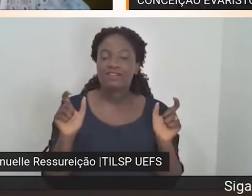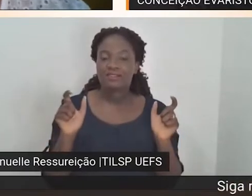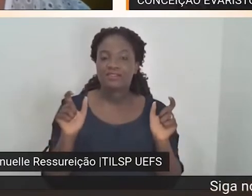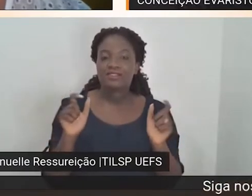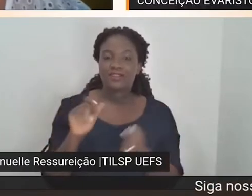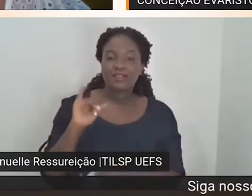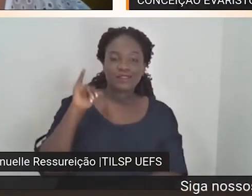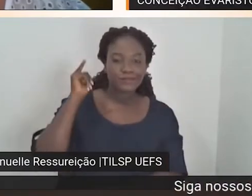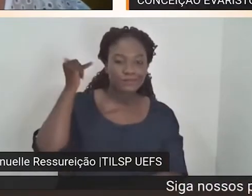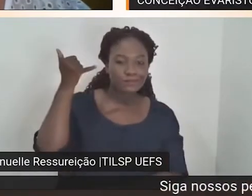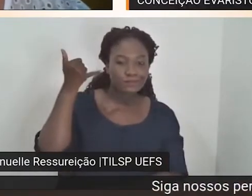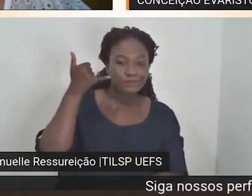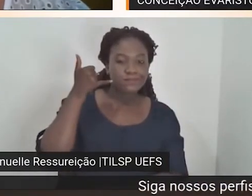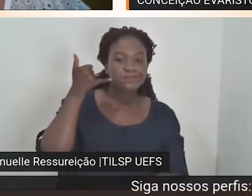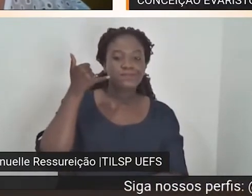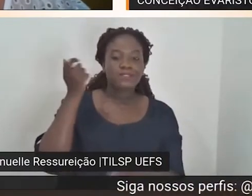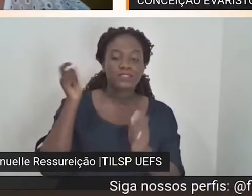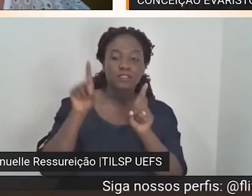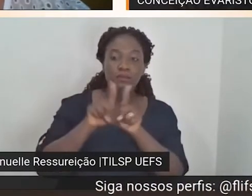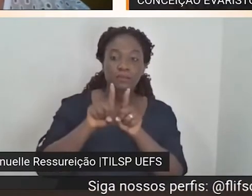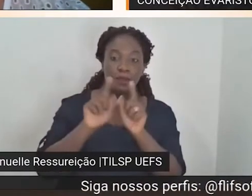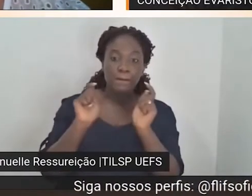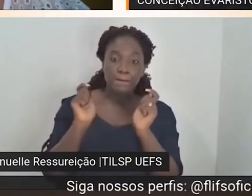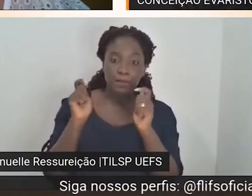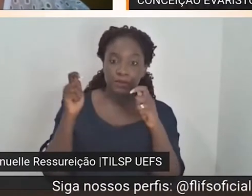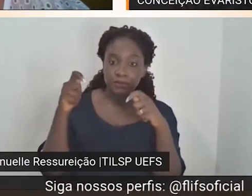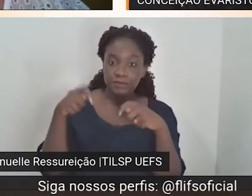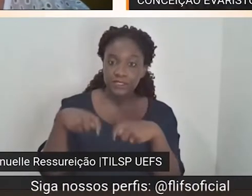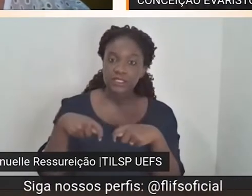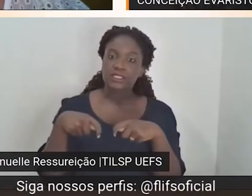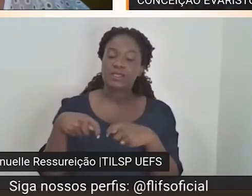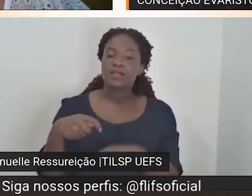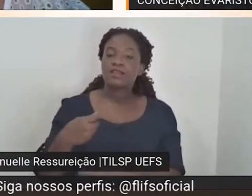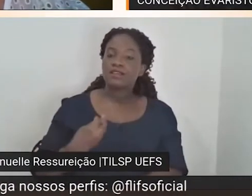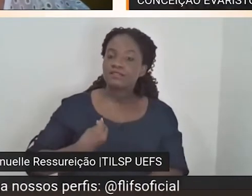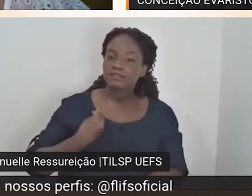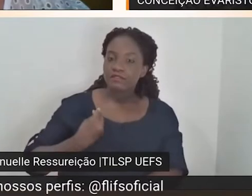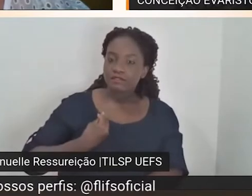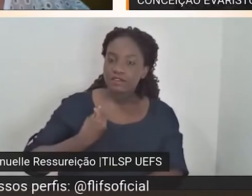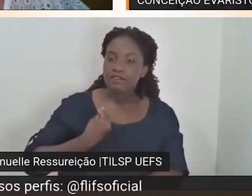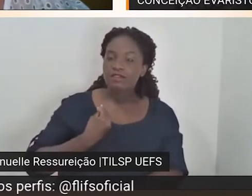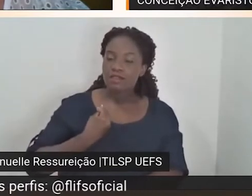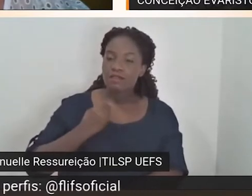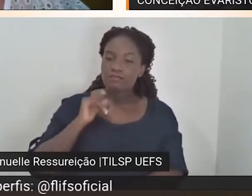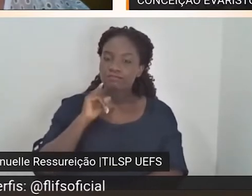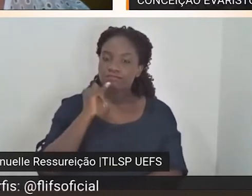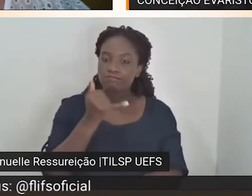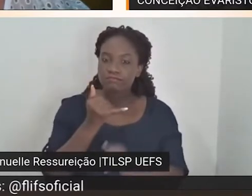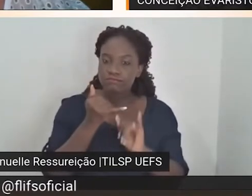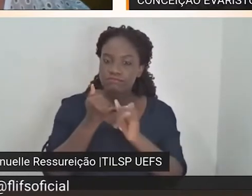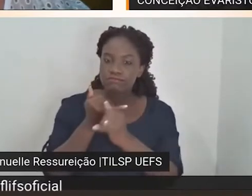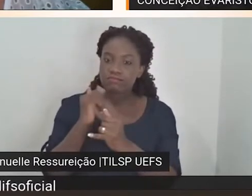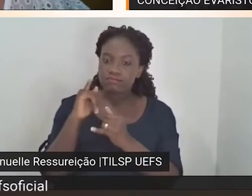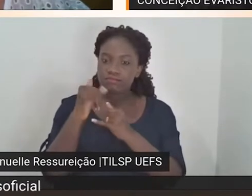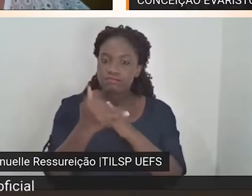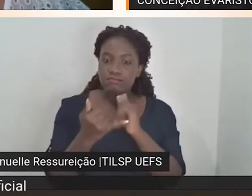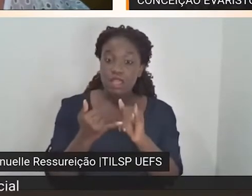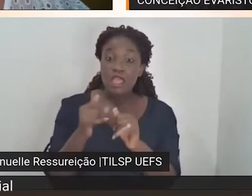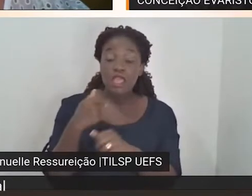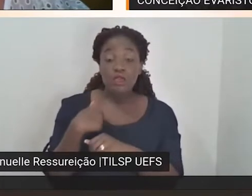né, dessa possibilidade de viver uma oralidade. Eu fico muito